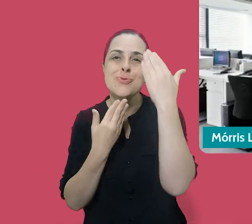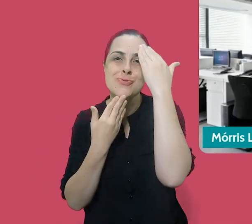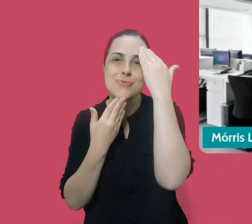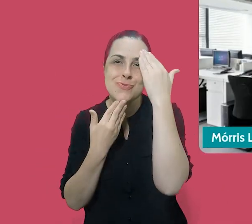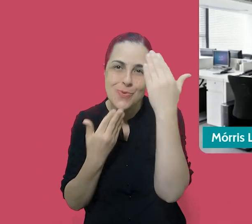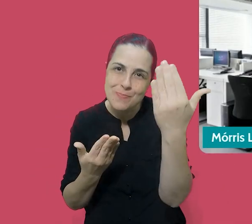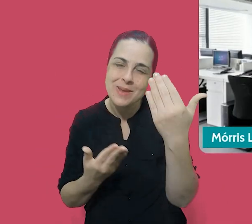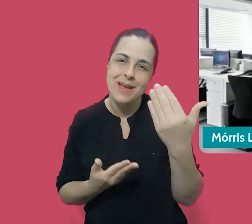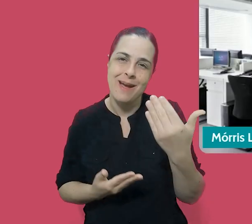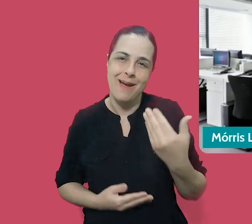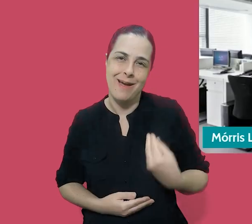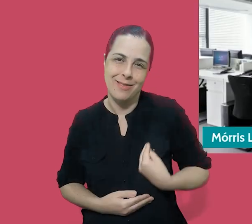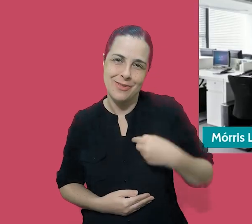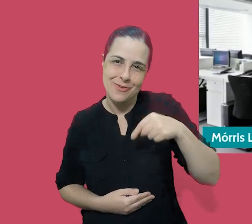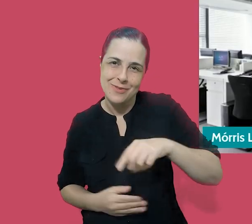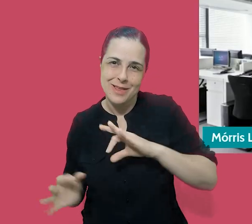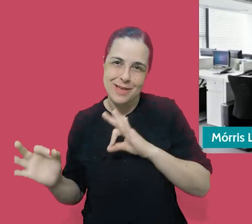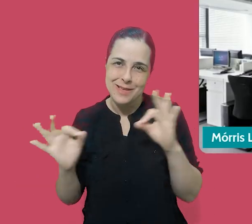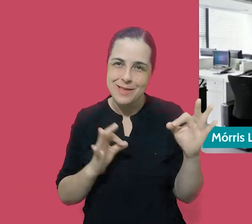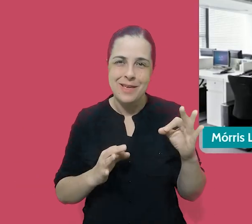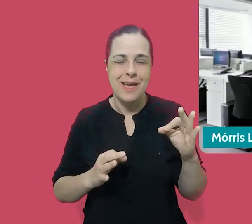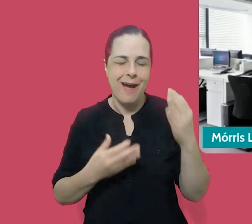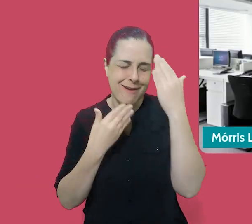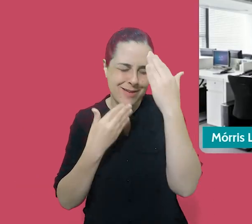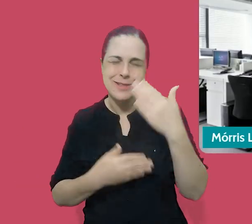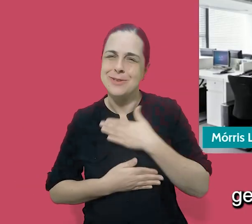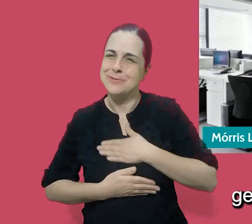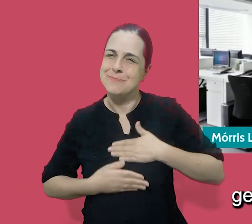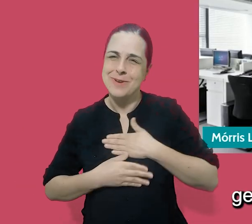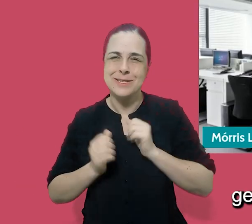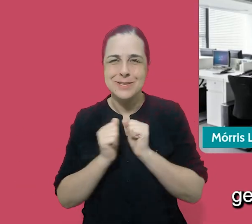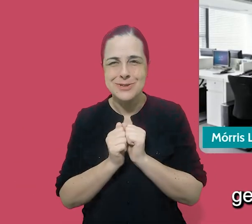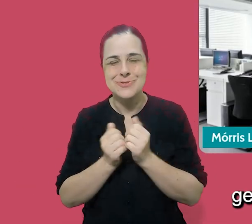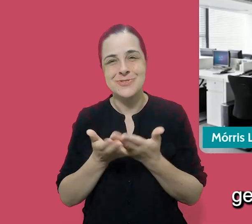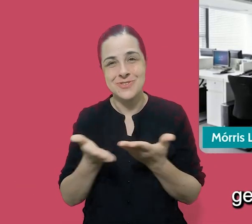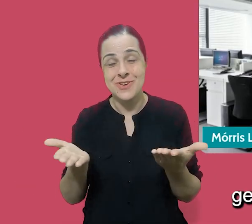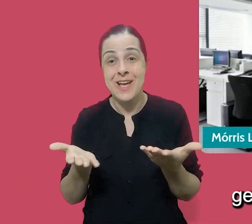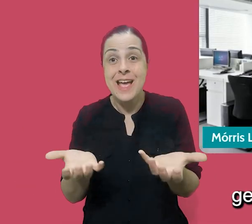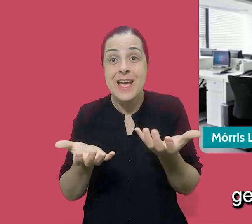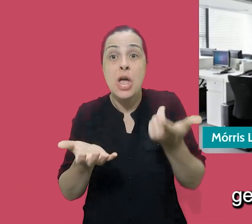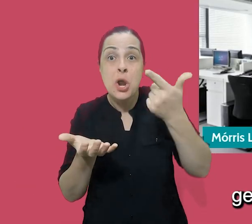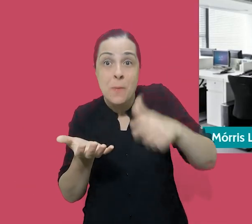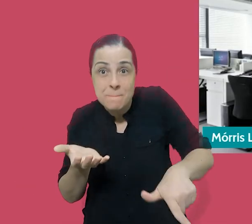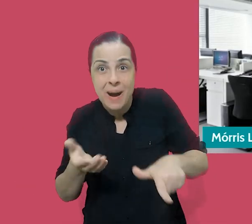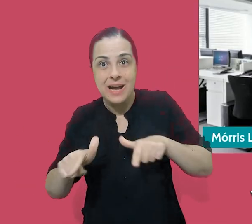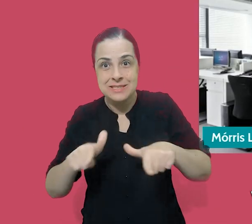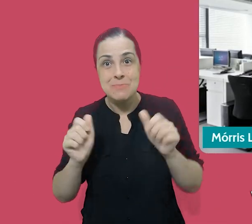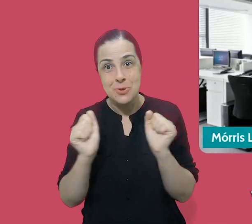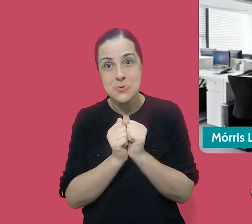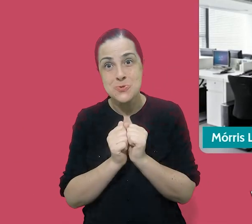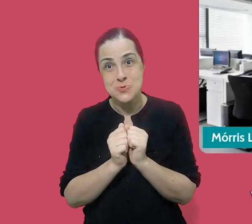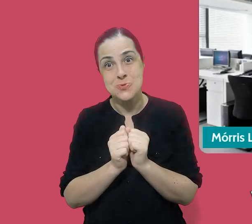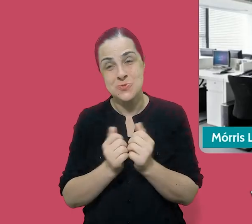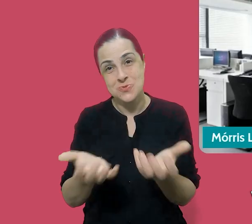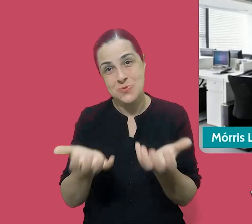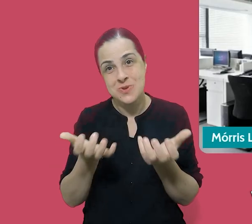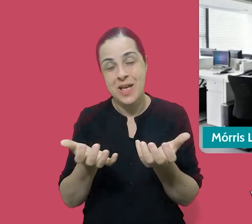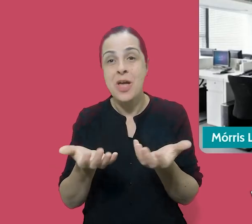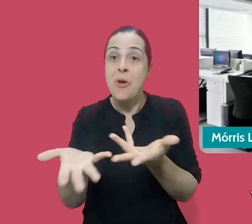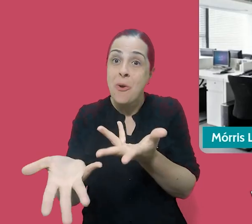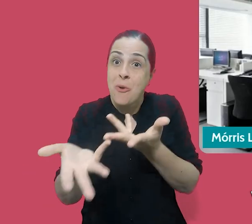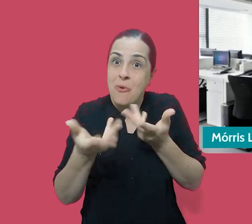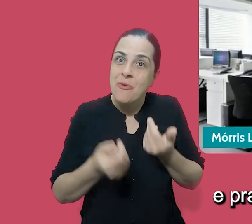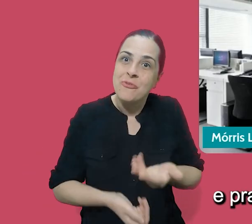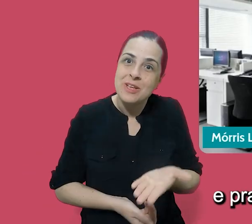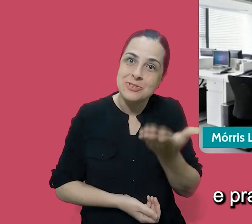seu tempo. Eu que agradeço, é um prazer sempre estar aqui com vocês. Também quero que a gente faça mais coisas junto. Fica o convite para vocês estarem